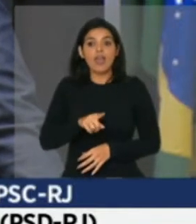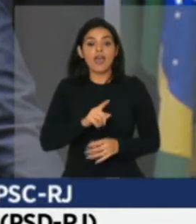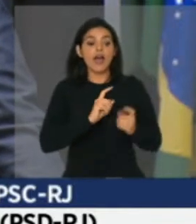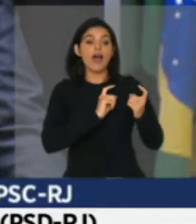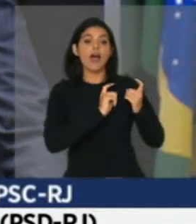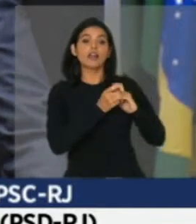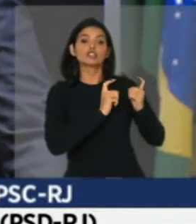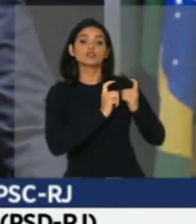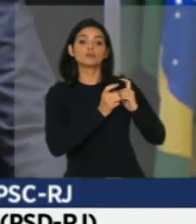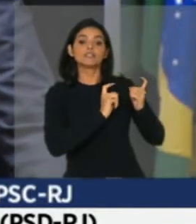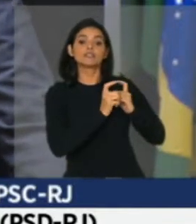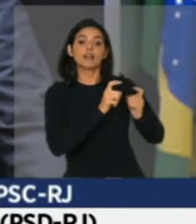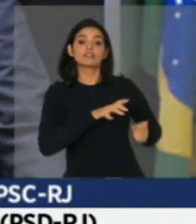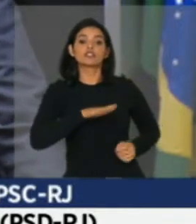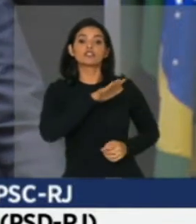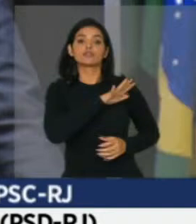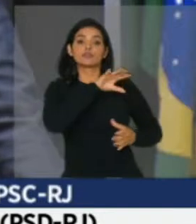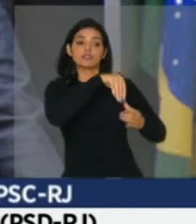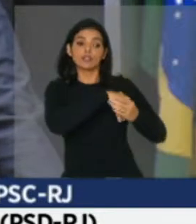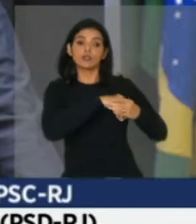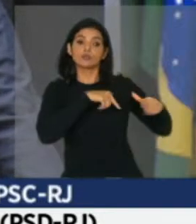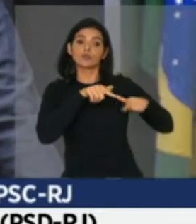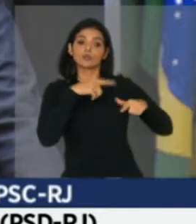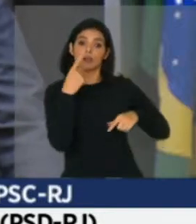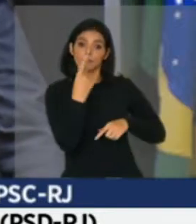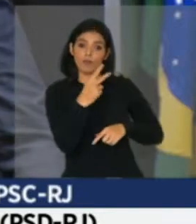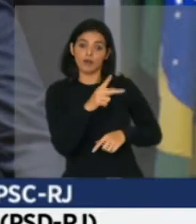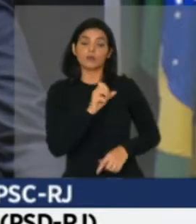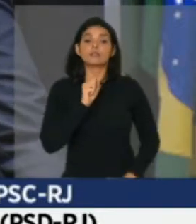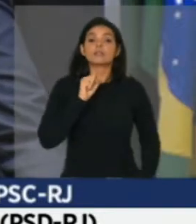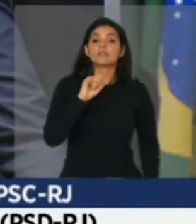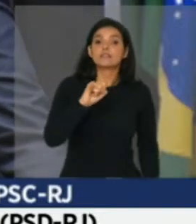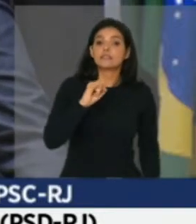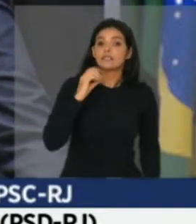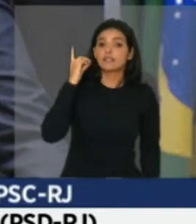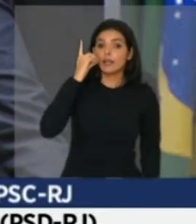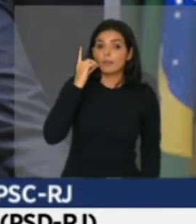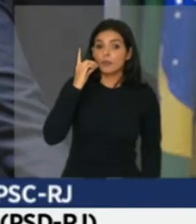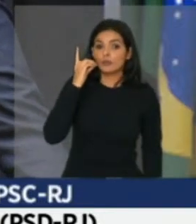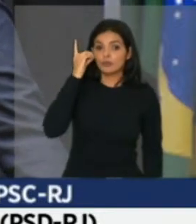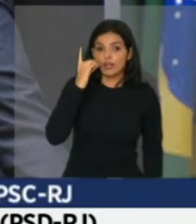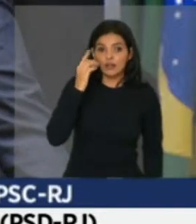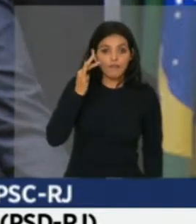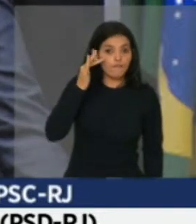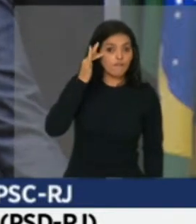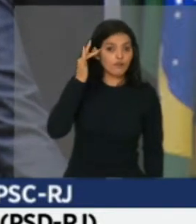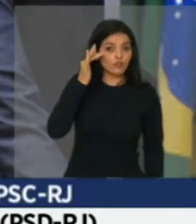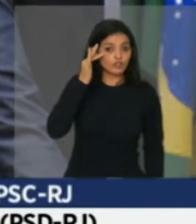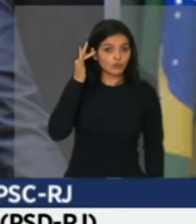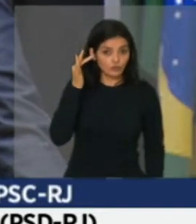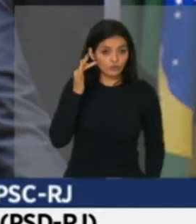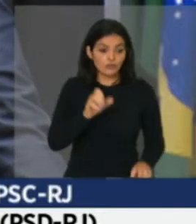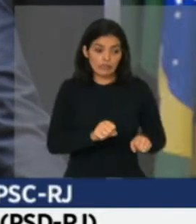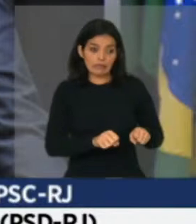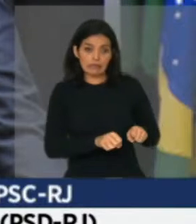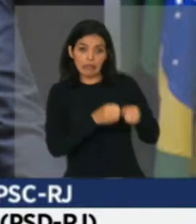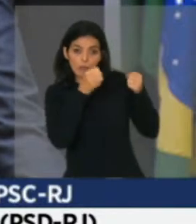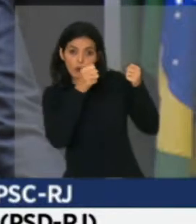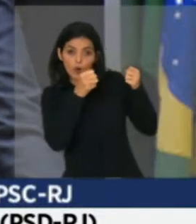administrativa. Se a deputada Flor de Lis quebrou ou não quebrou o decoro